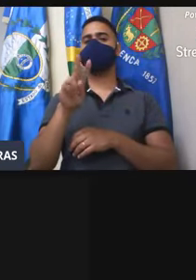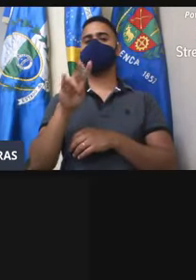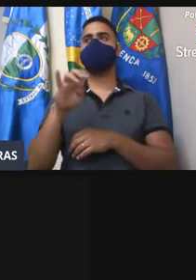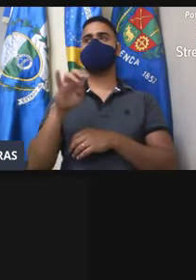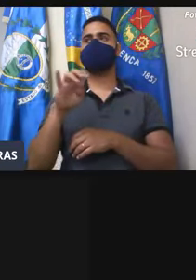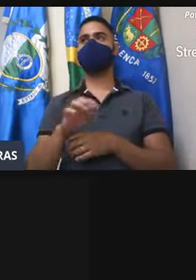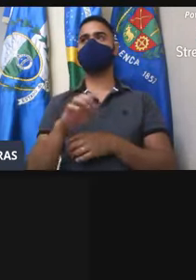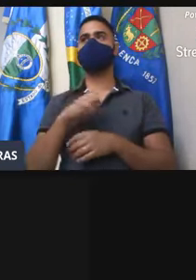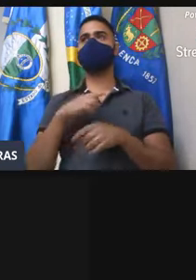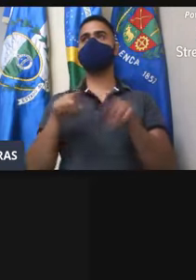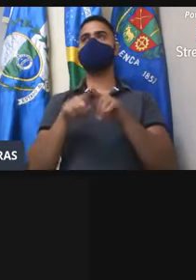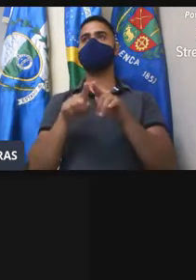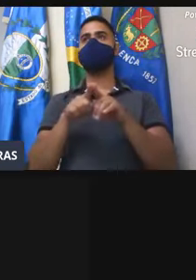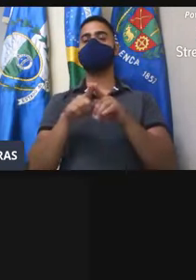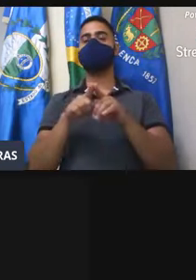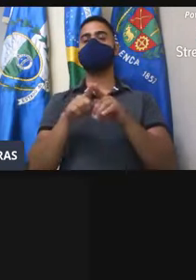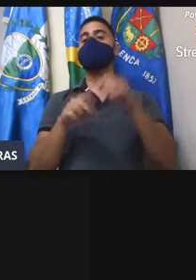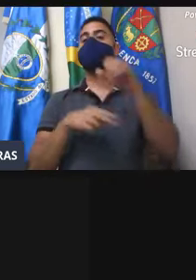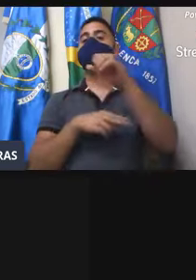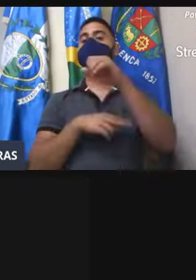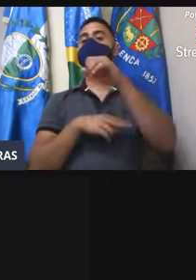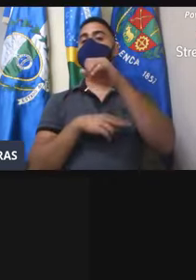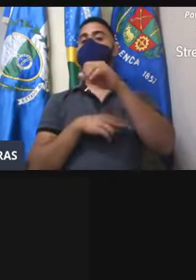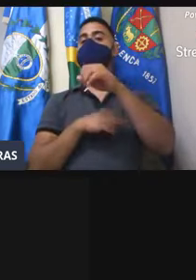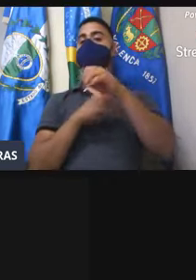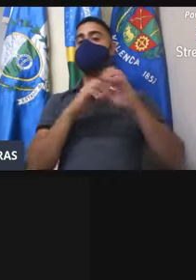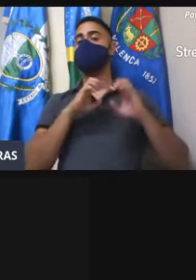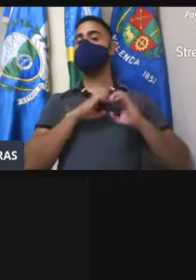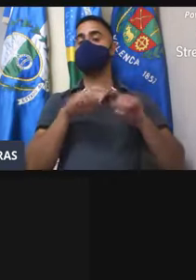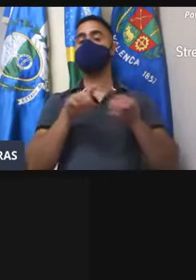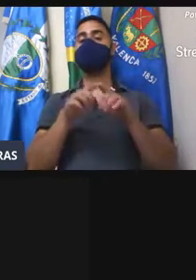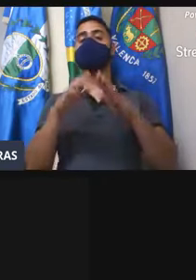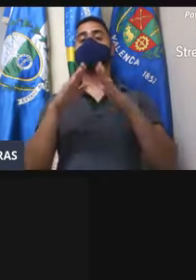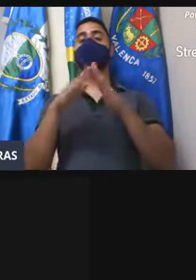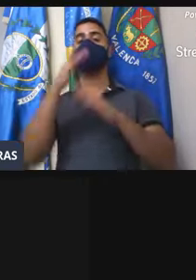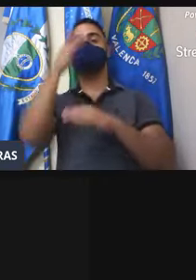a PAI e o Lar dos Velhos de Conservatório.